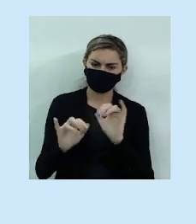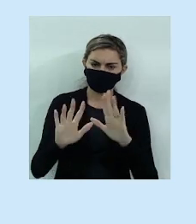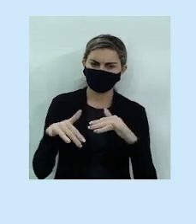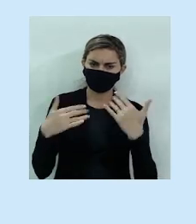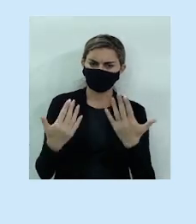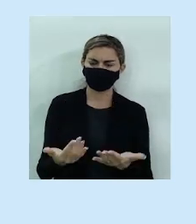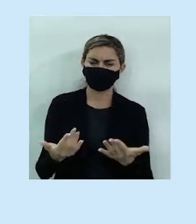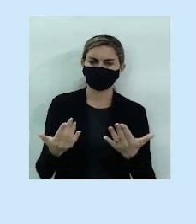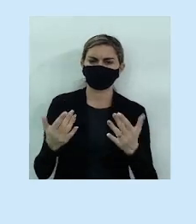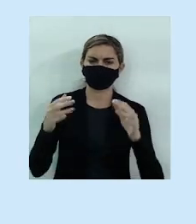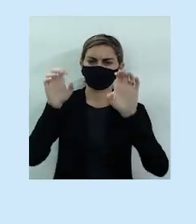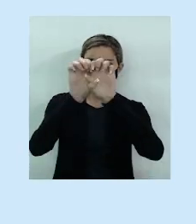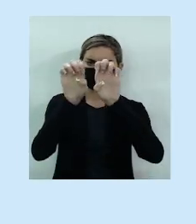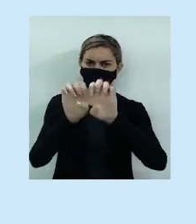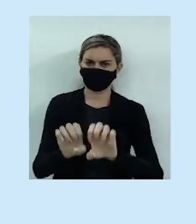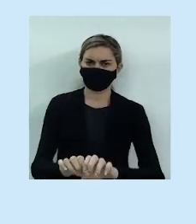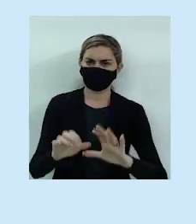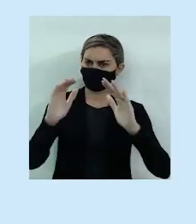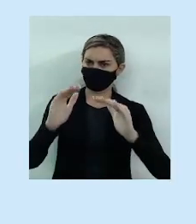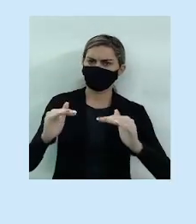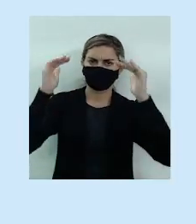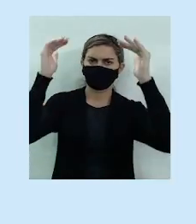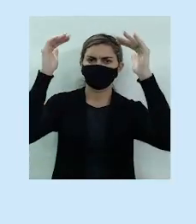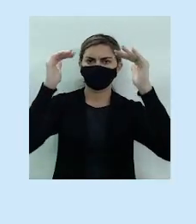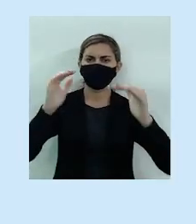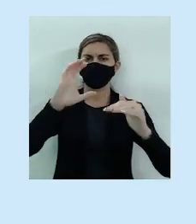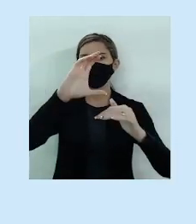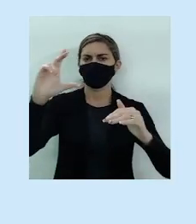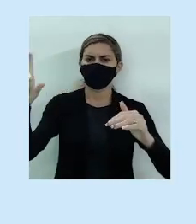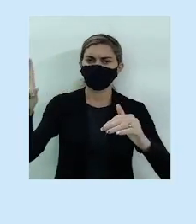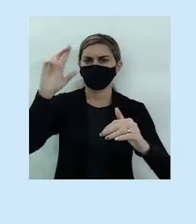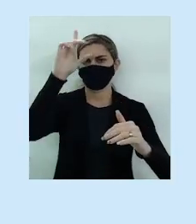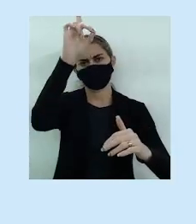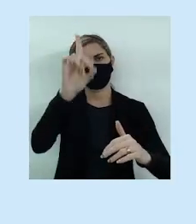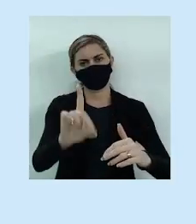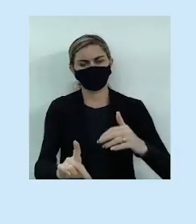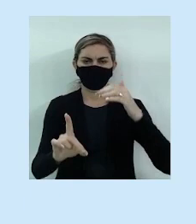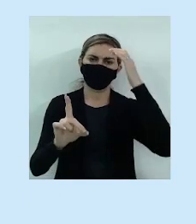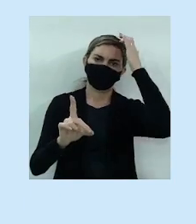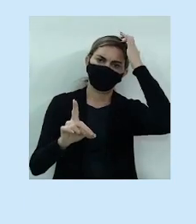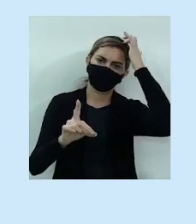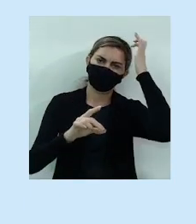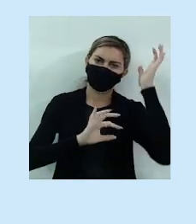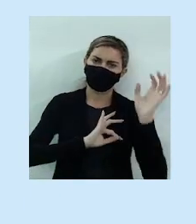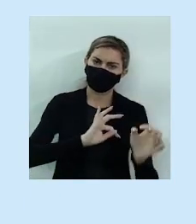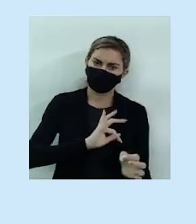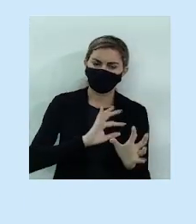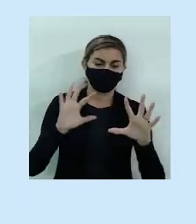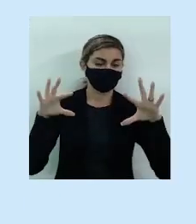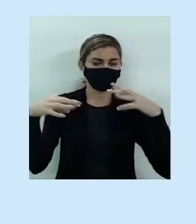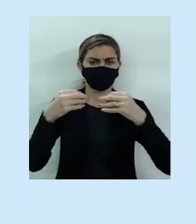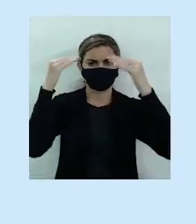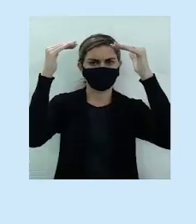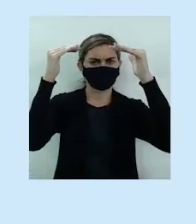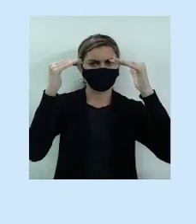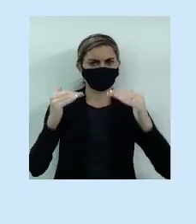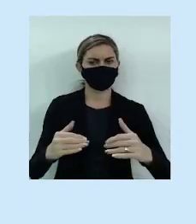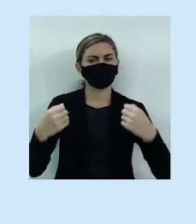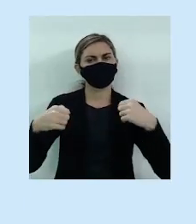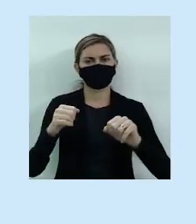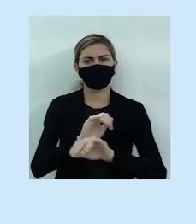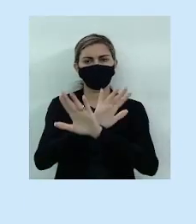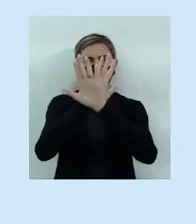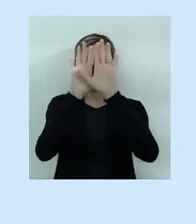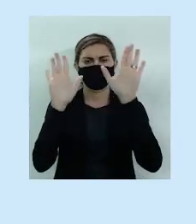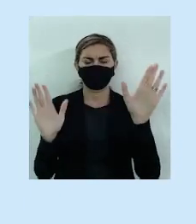é a estrutura hierárquica, quem é o coordenador, quem é o diretor, quem é o técnico, tudo isso precisa ficar realmente bem